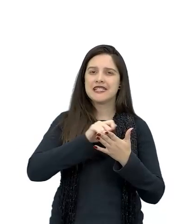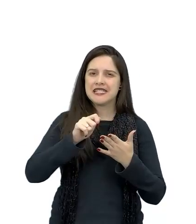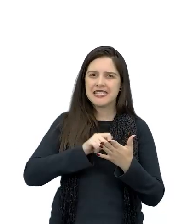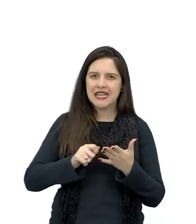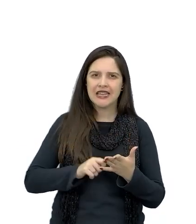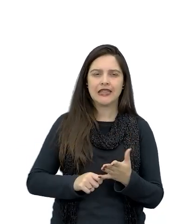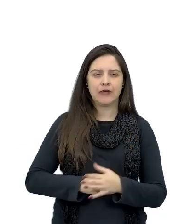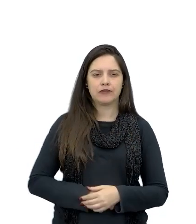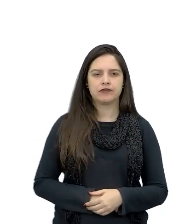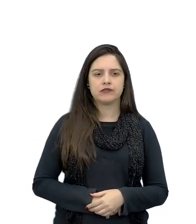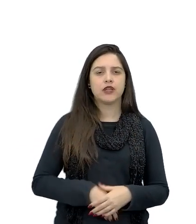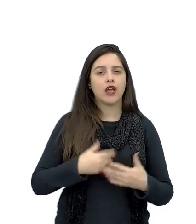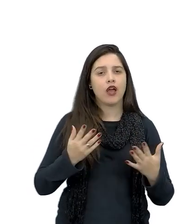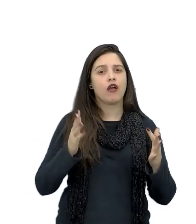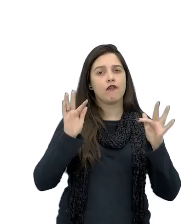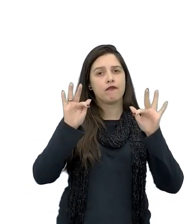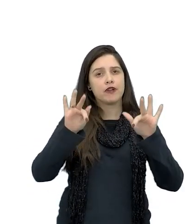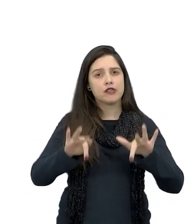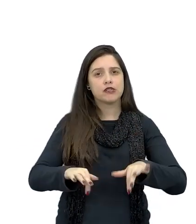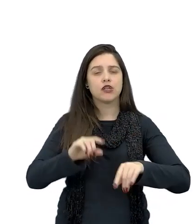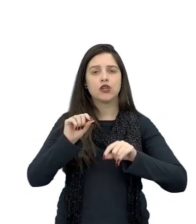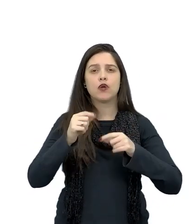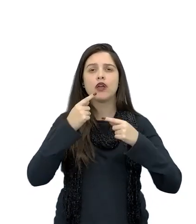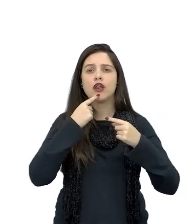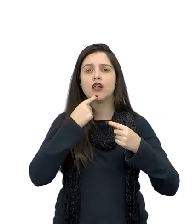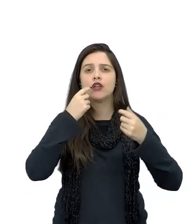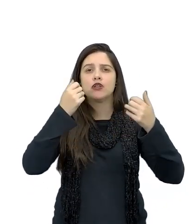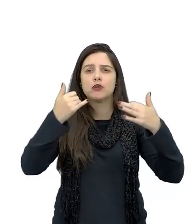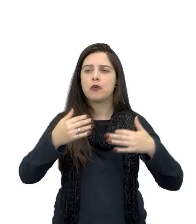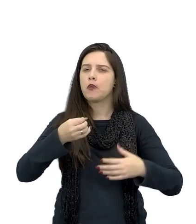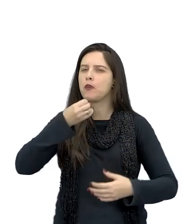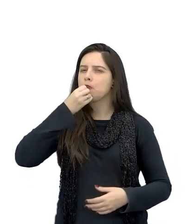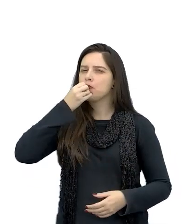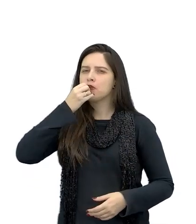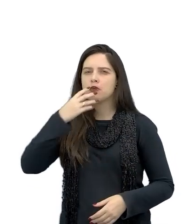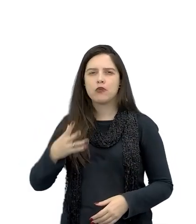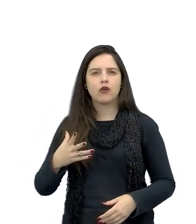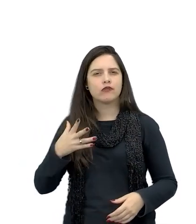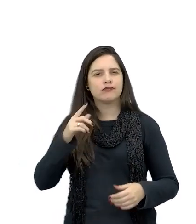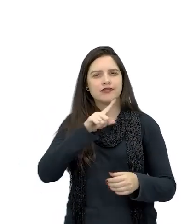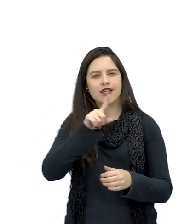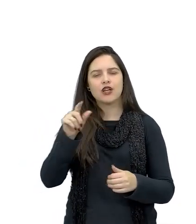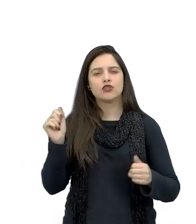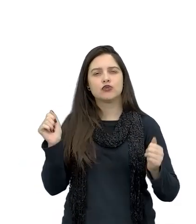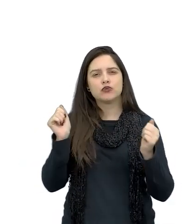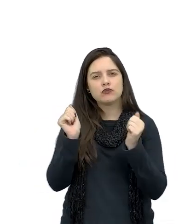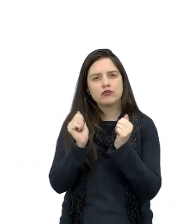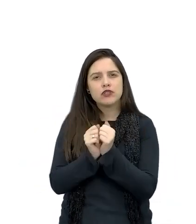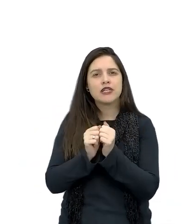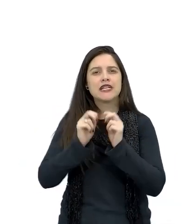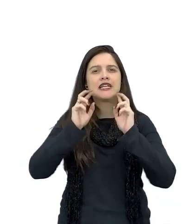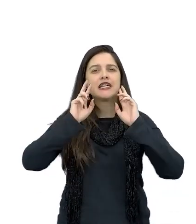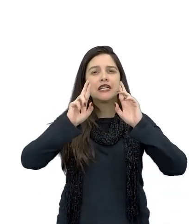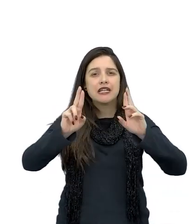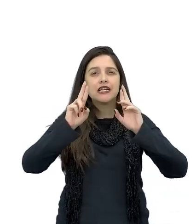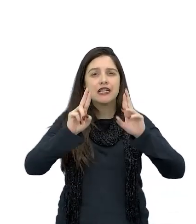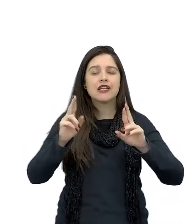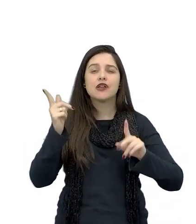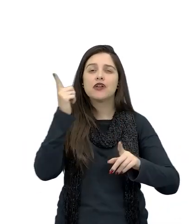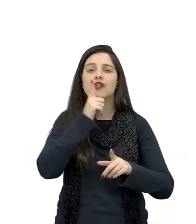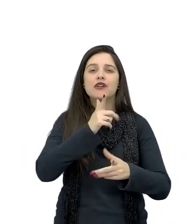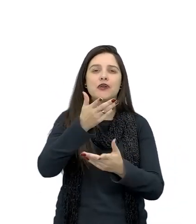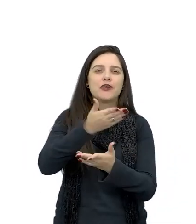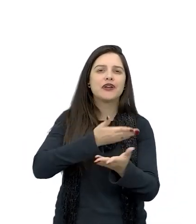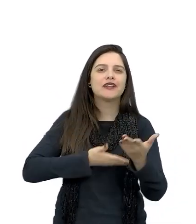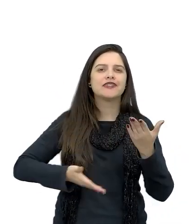escrita. Finalizando, quero dizer, gente, que foi muito bom estar aqui com vocês. Espero ter contribuído